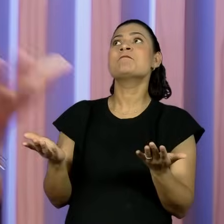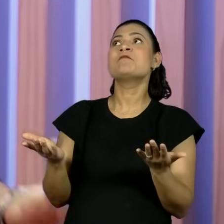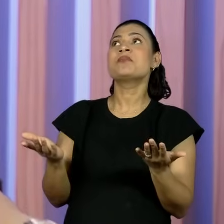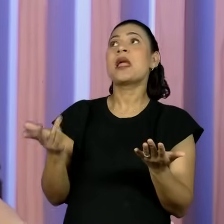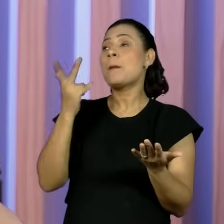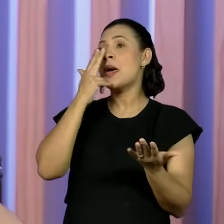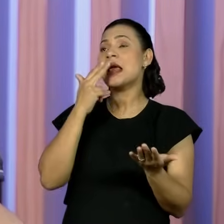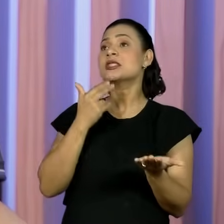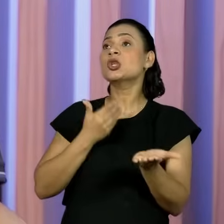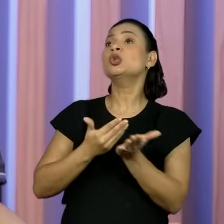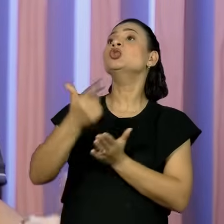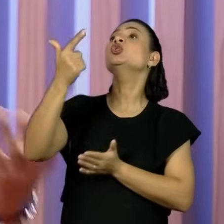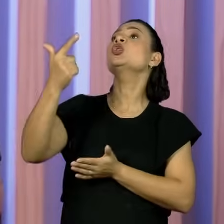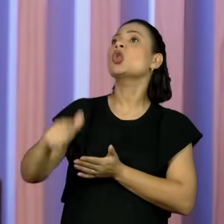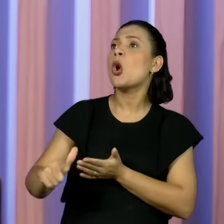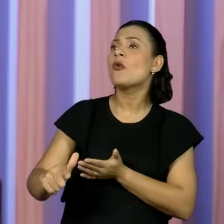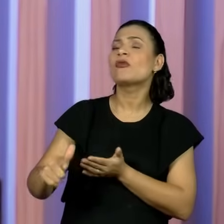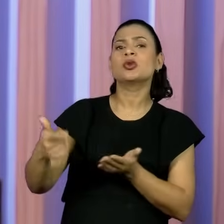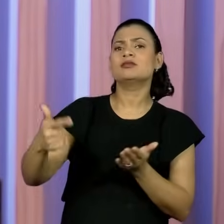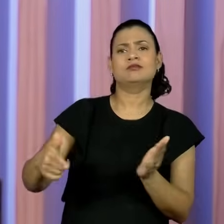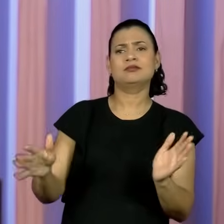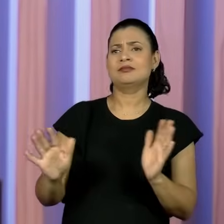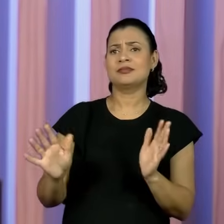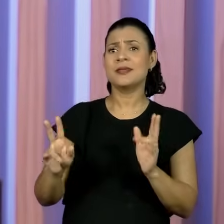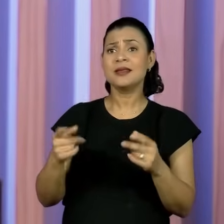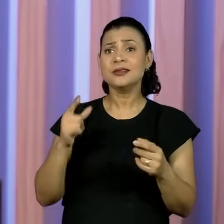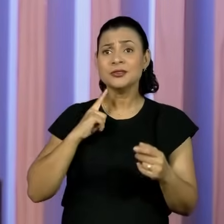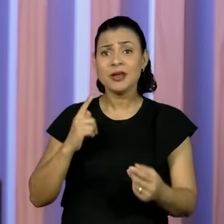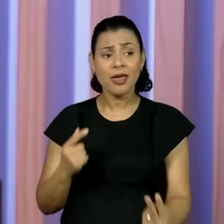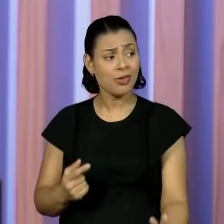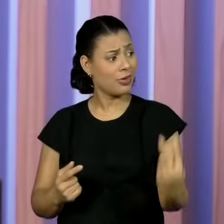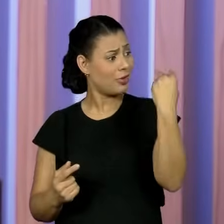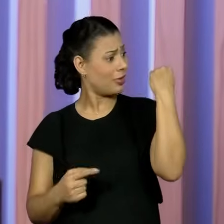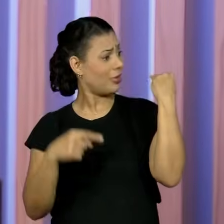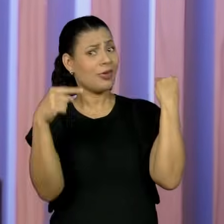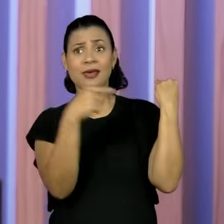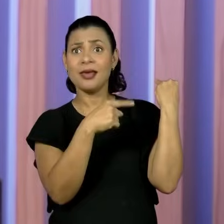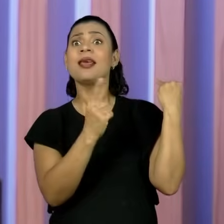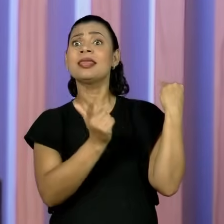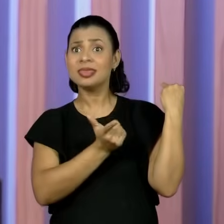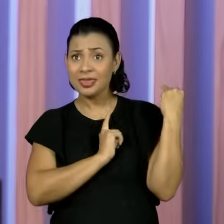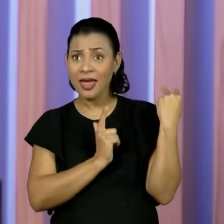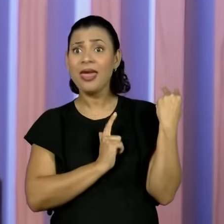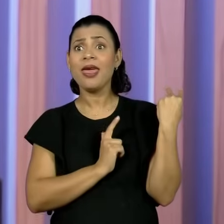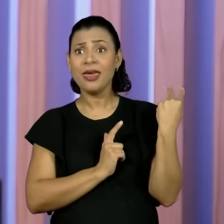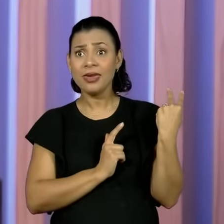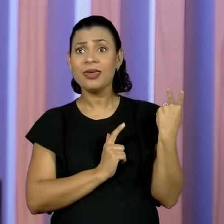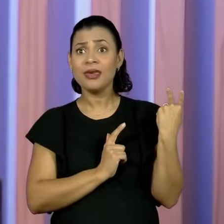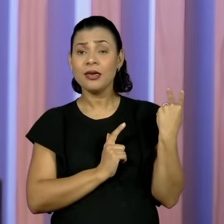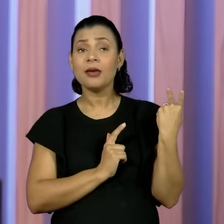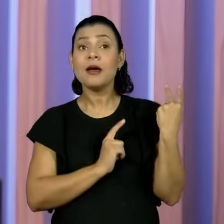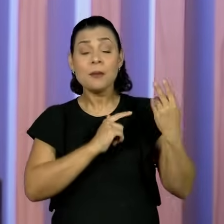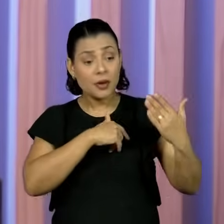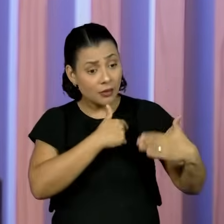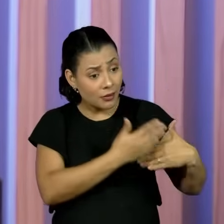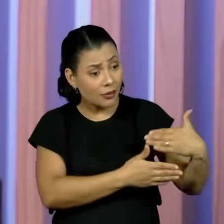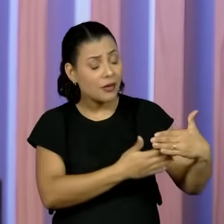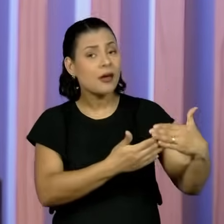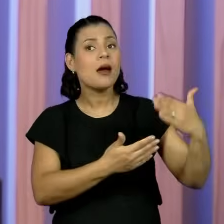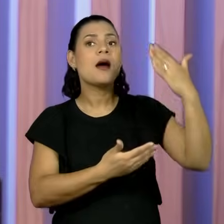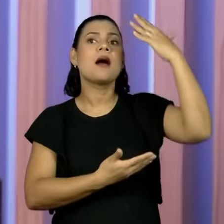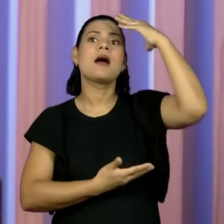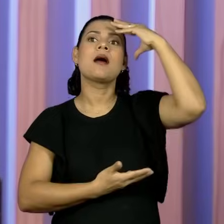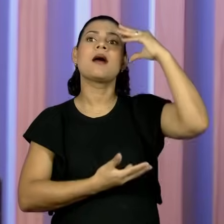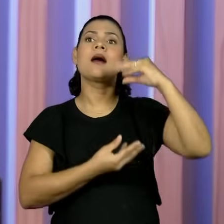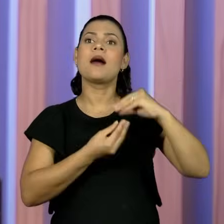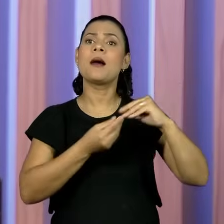construir algo do zero. Acho que é isso, né? A gente pode olhar para trás, num movimento de Sankofa mesmo, para a gente conseguir imaginar